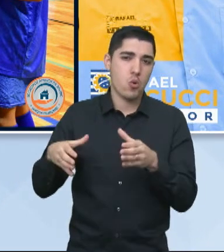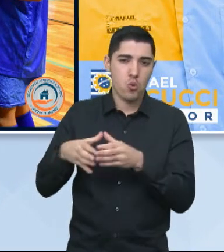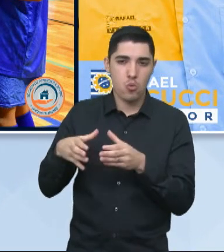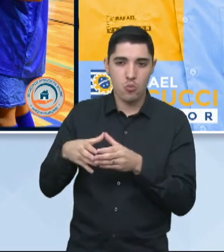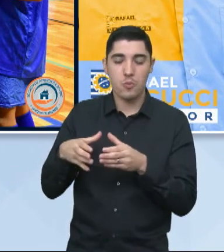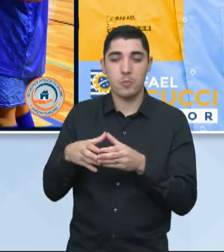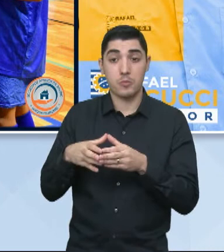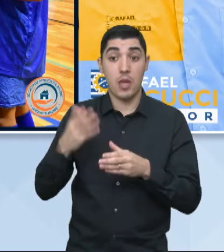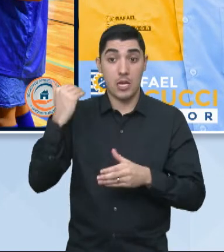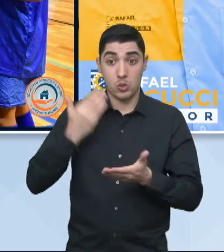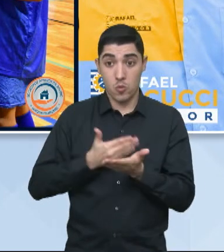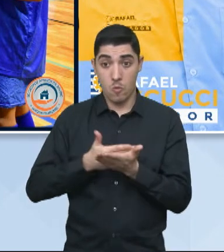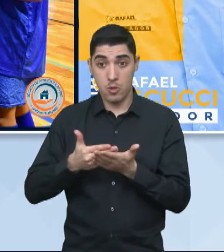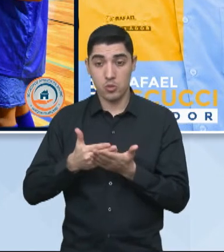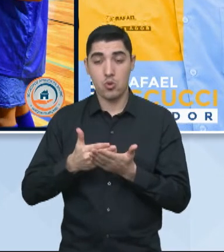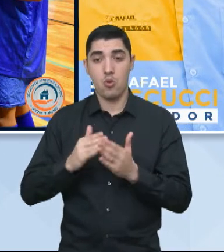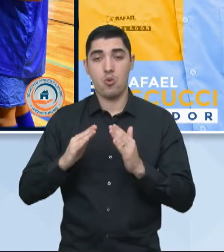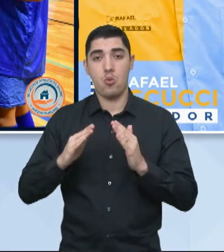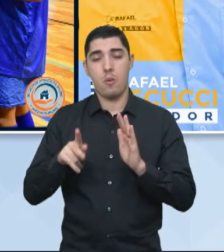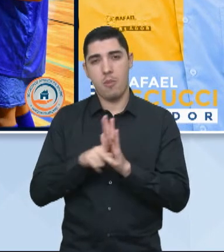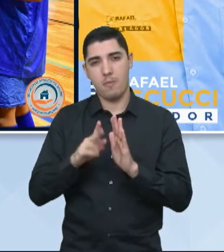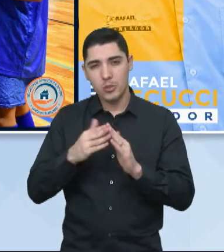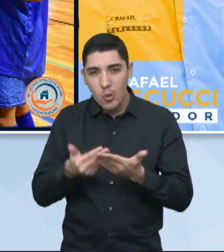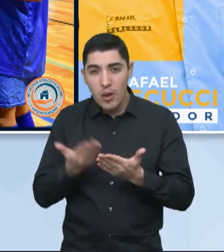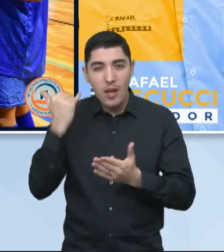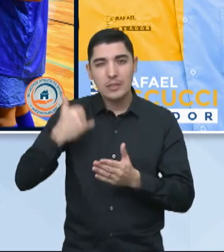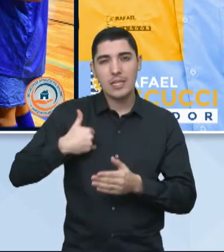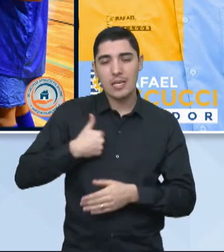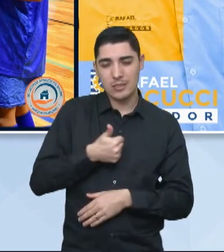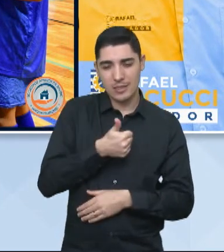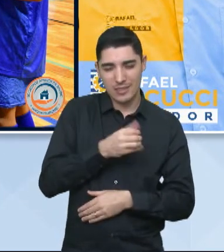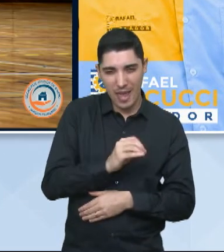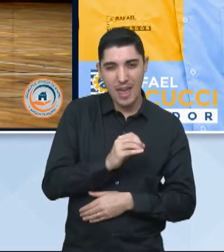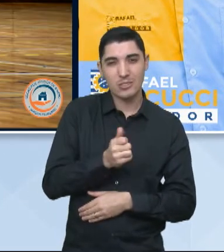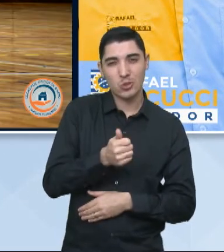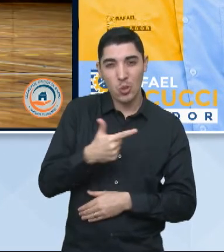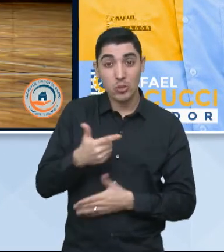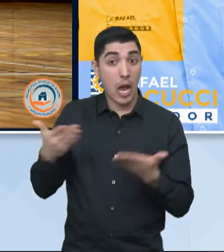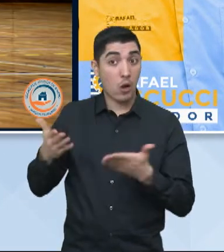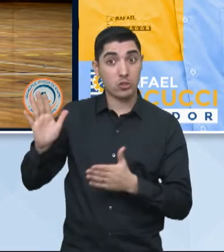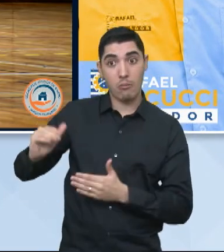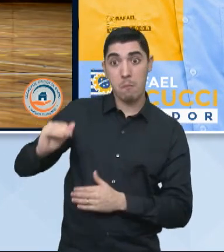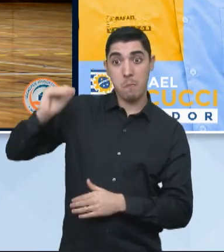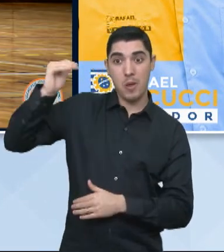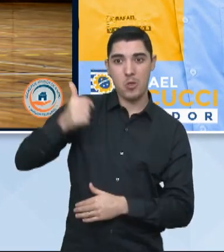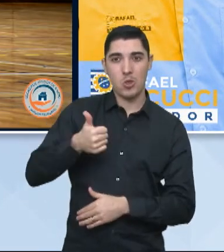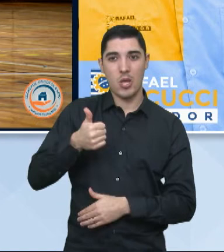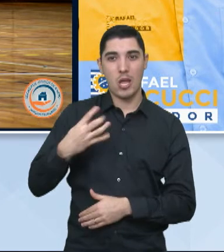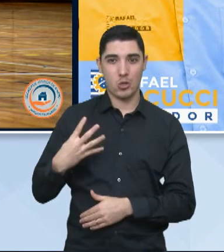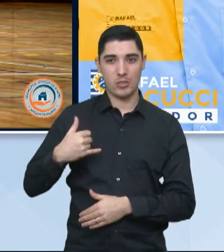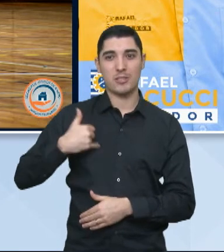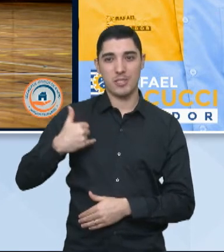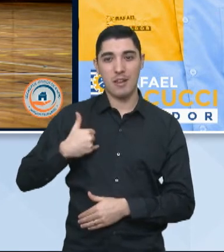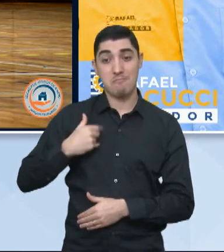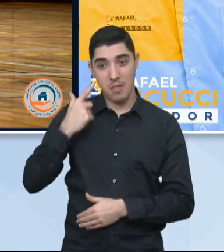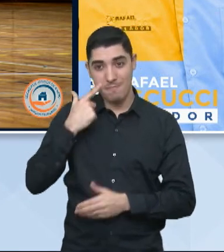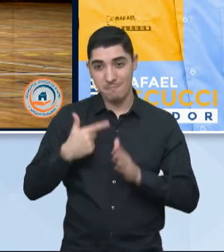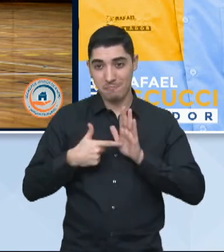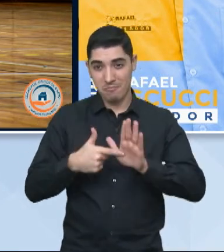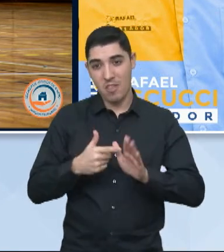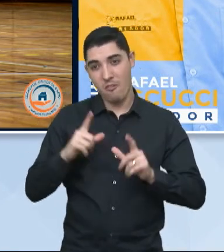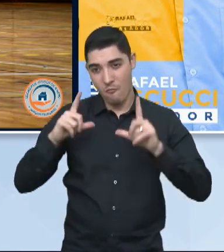a gente iniciou a escolinha era do Sub-10, Sub-12 e agora já estão no Sub-14. Tá, tem um pouco das fotos aí